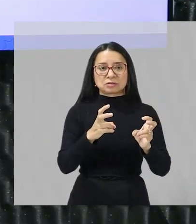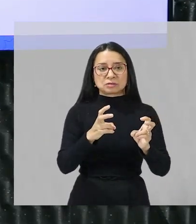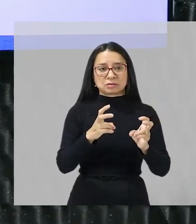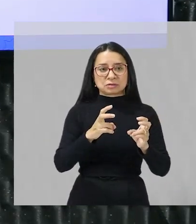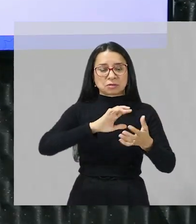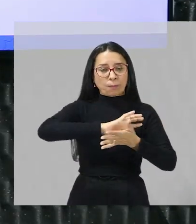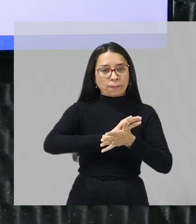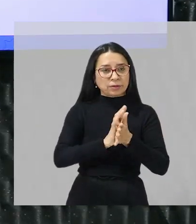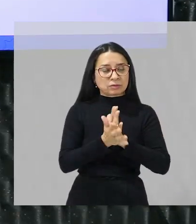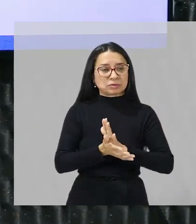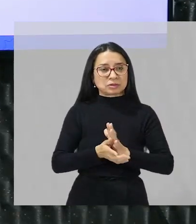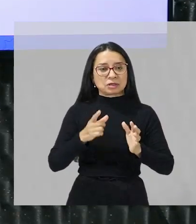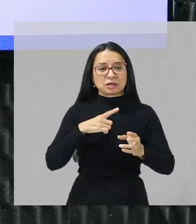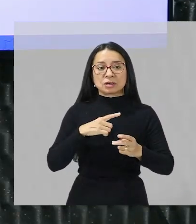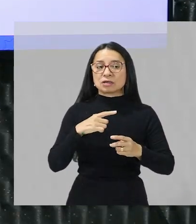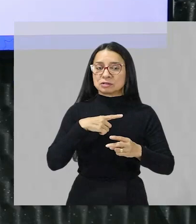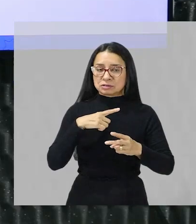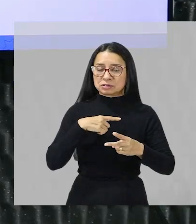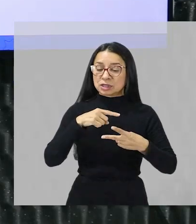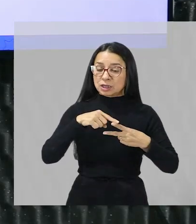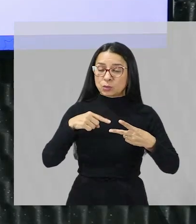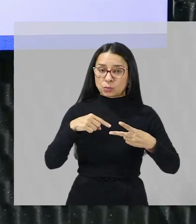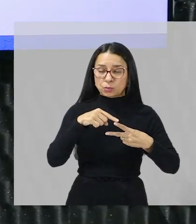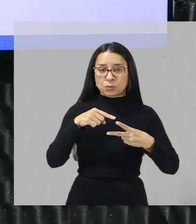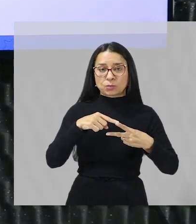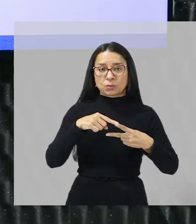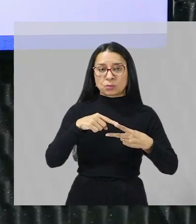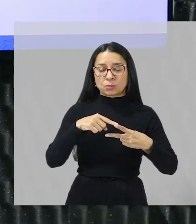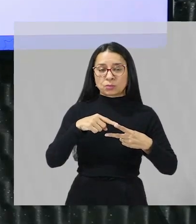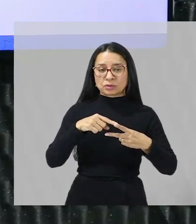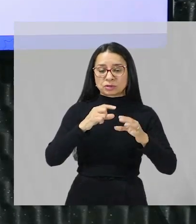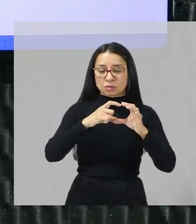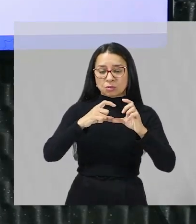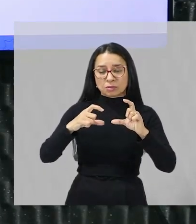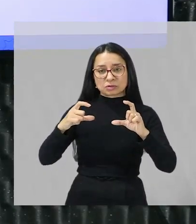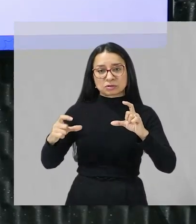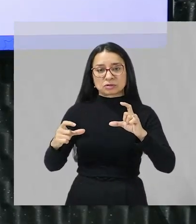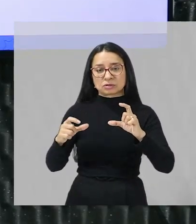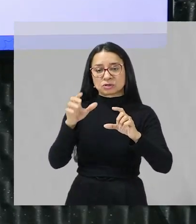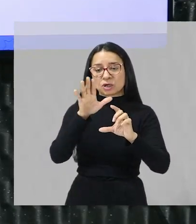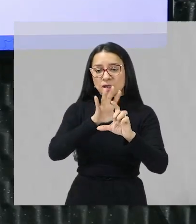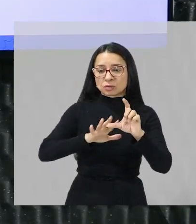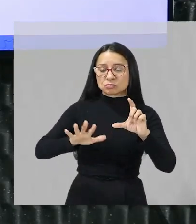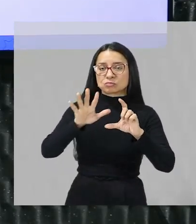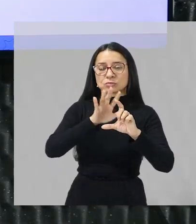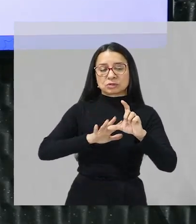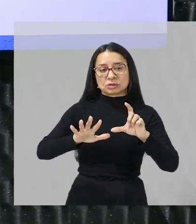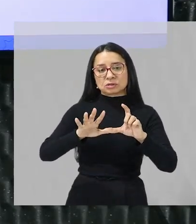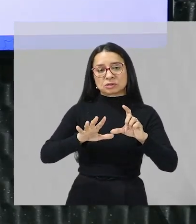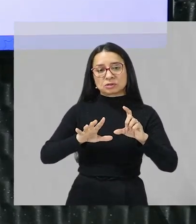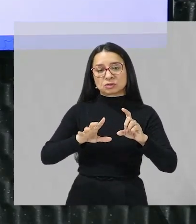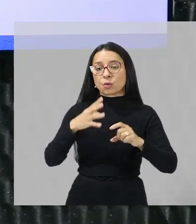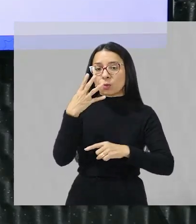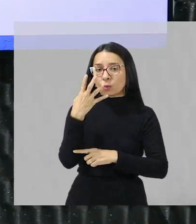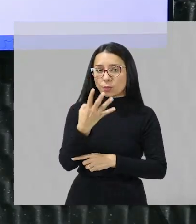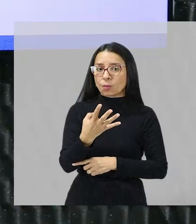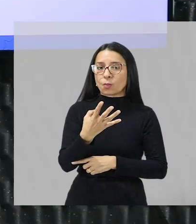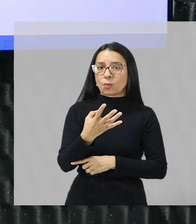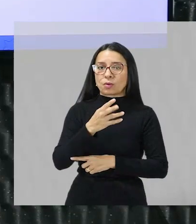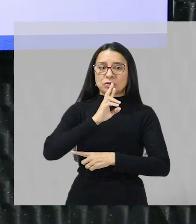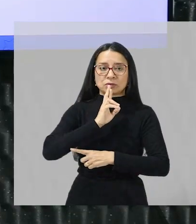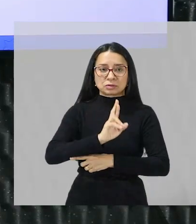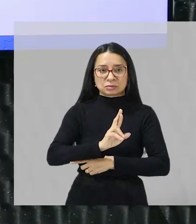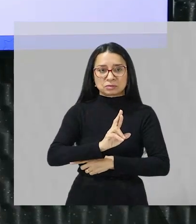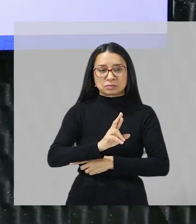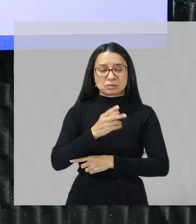né? Tiveram as duas, uma charge e um quadrinho, né? No caso da segunda charge, do outro quadrinho, 4 assertivas para julgar,